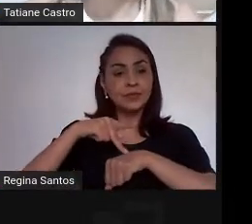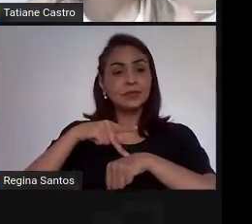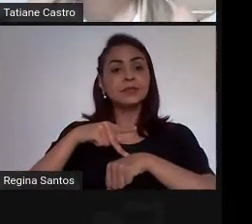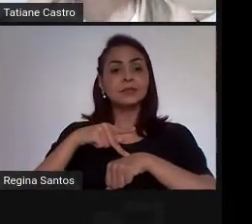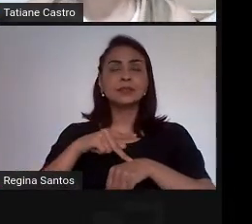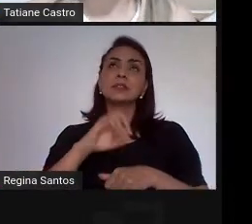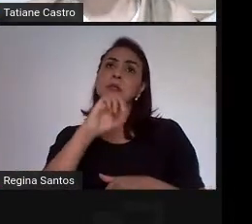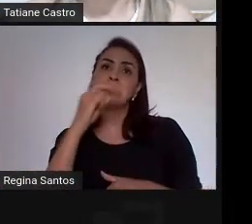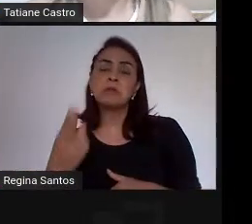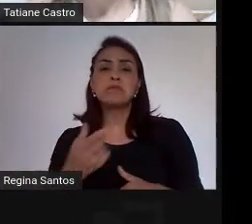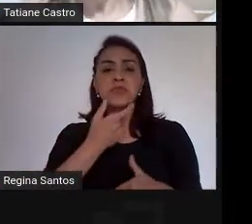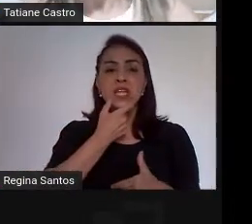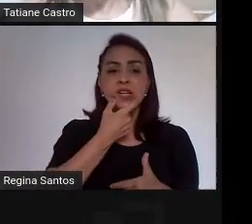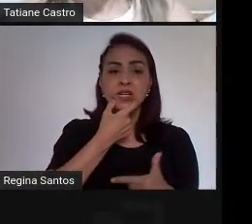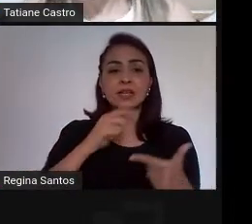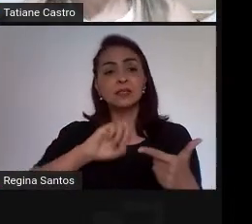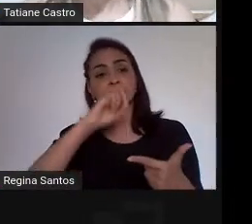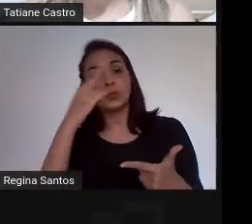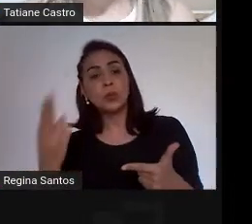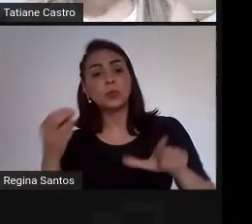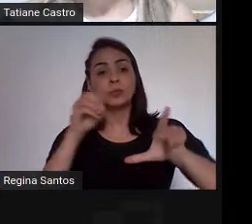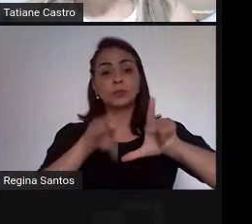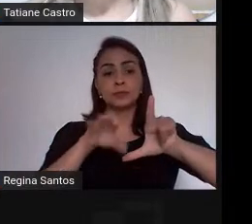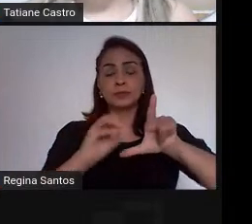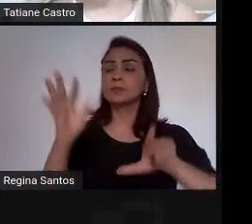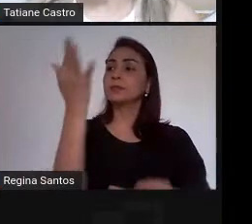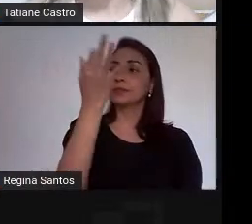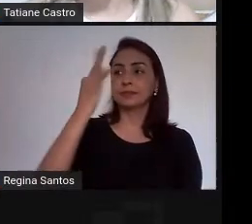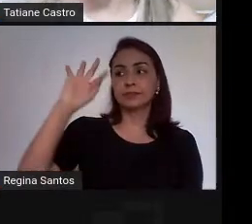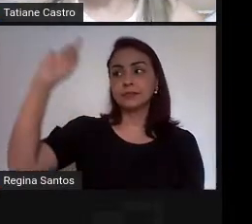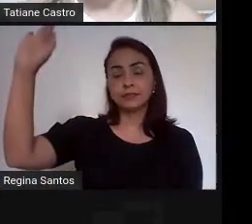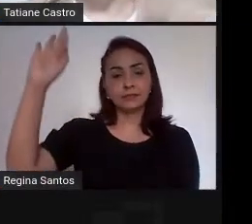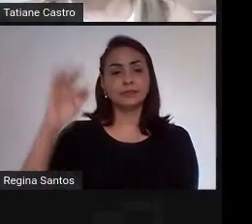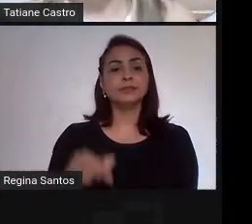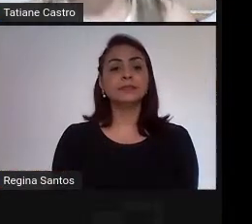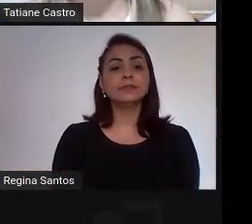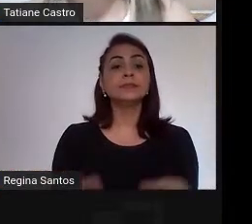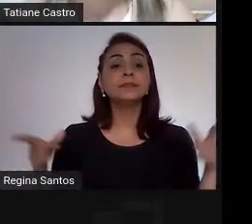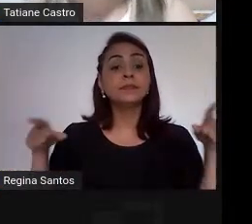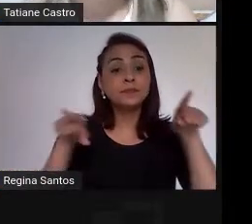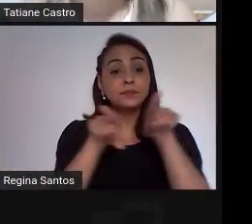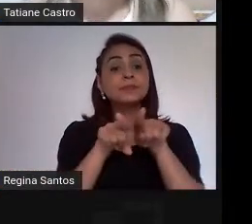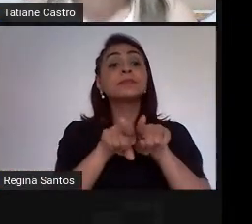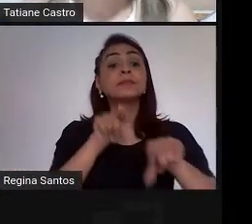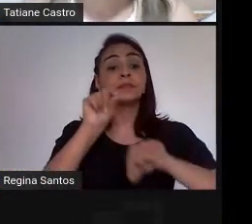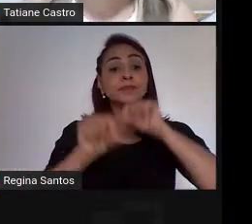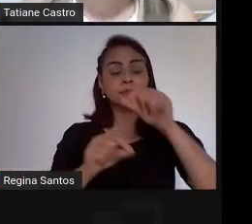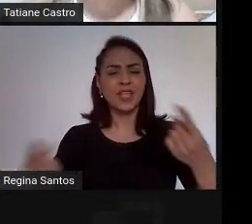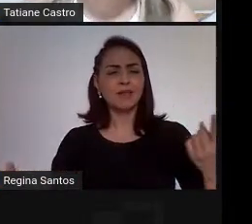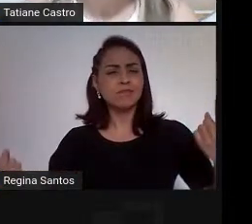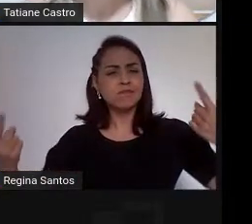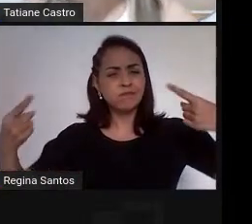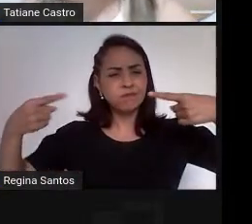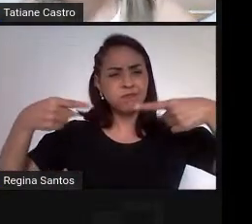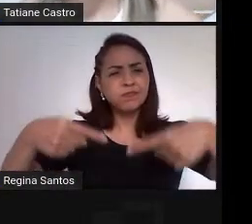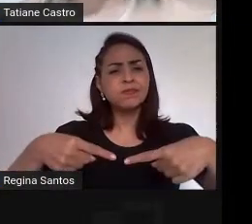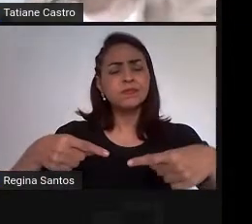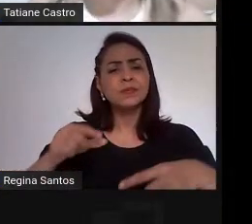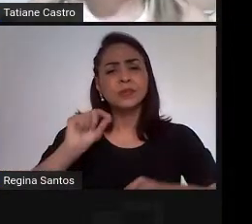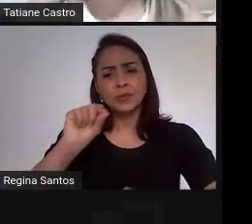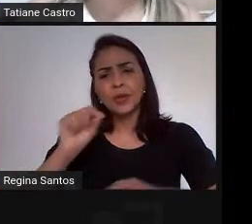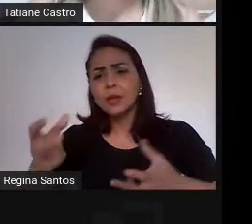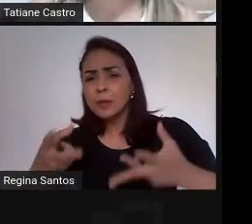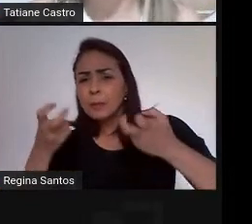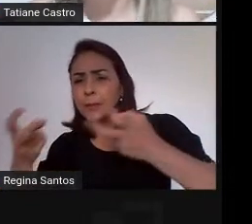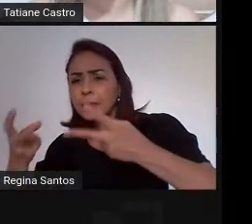numa licenciatura em francês. Sem contar também a disputa, disputas que eu pude observar